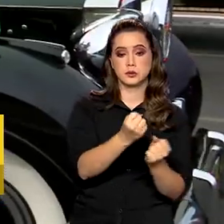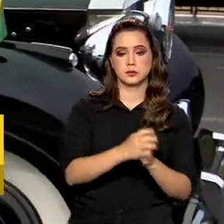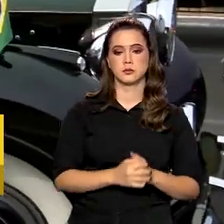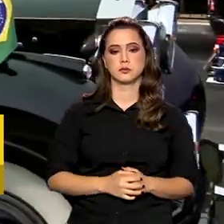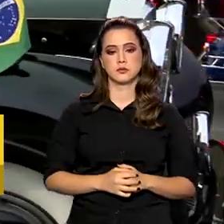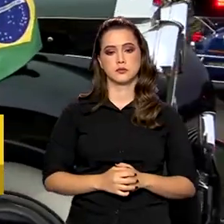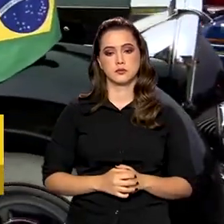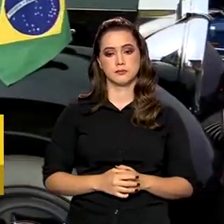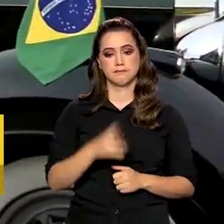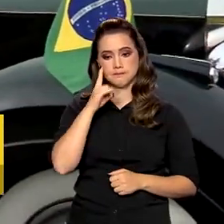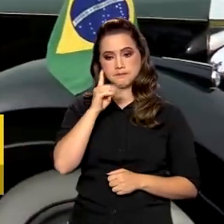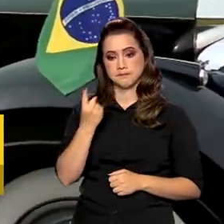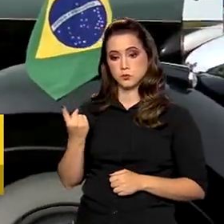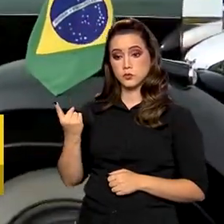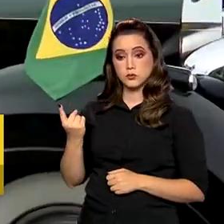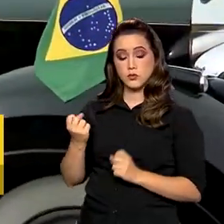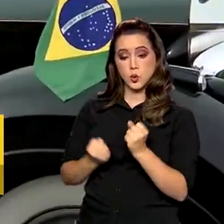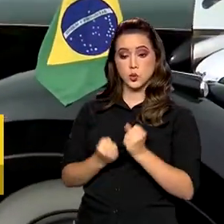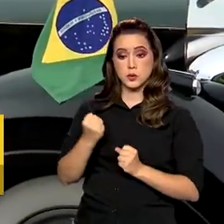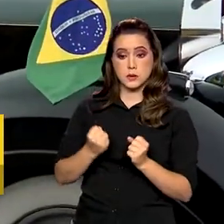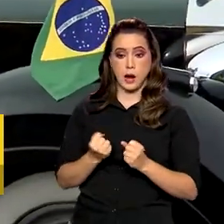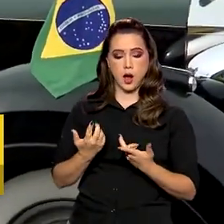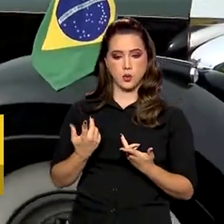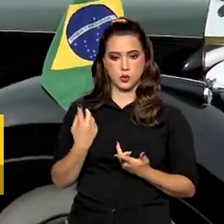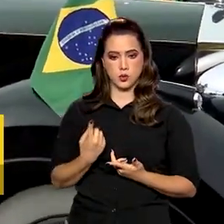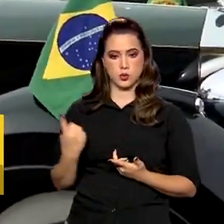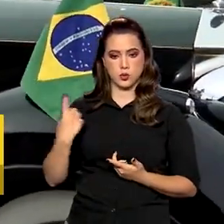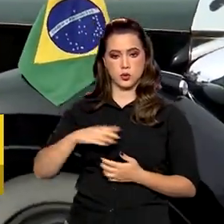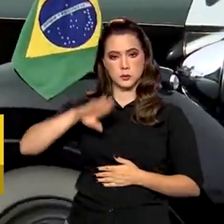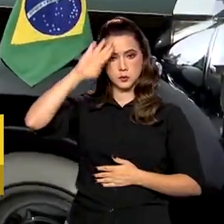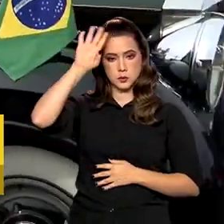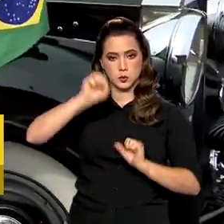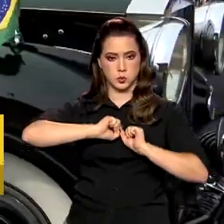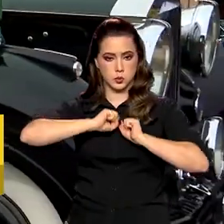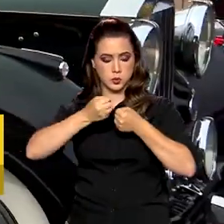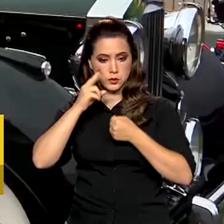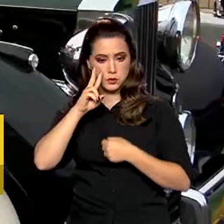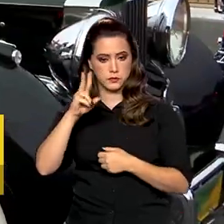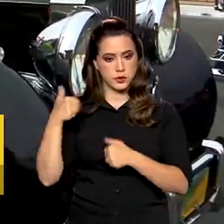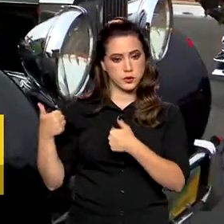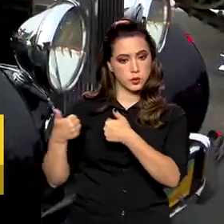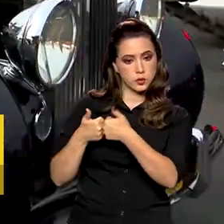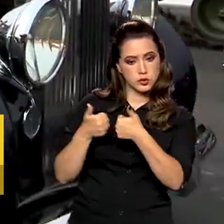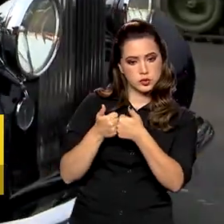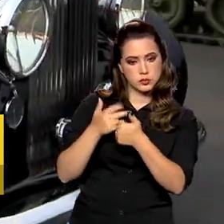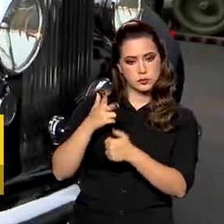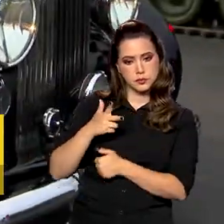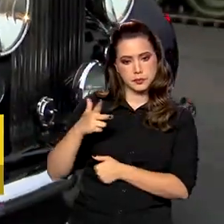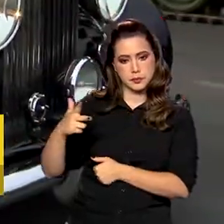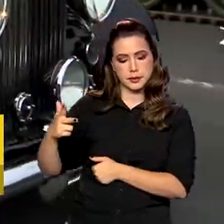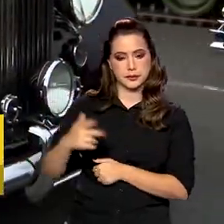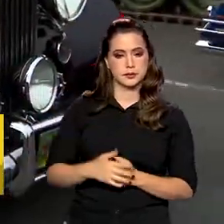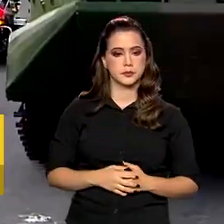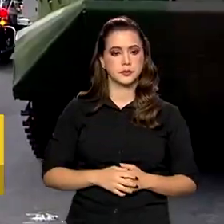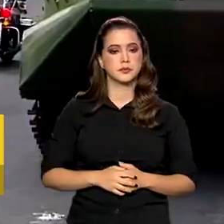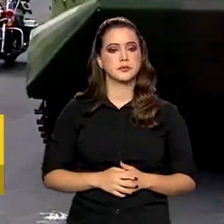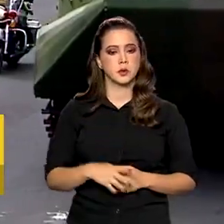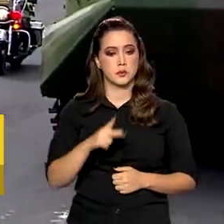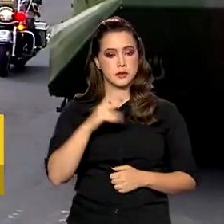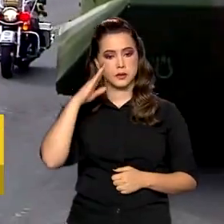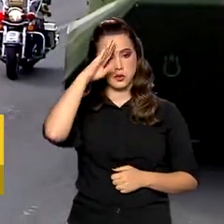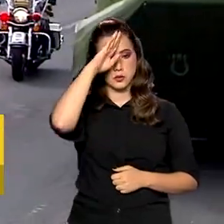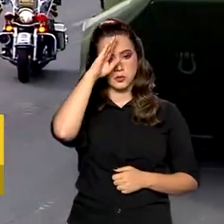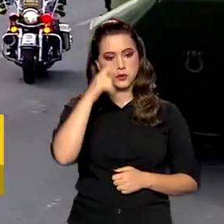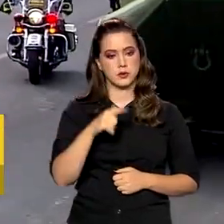outro ângulo, novamente, a gente volta ali para essa câmera que acompanha de perto o presidente Jair Bolsonaro, primeira-dama e